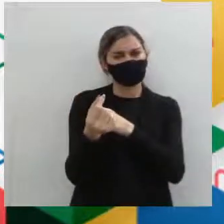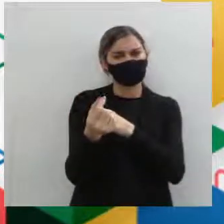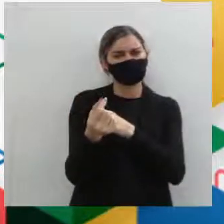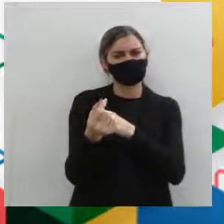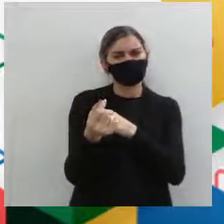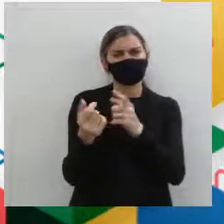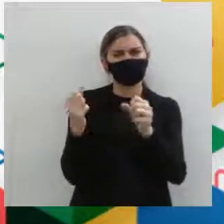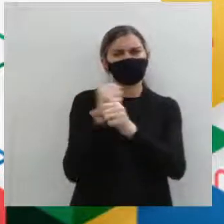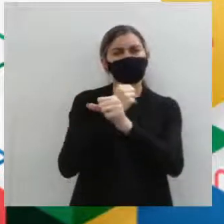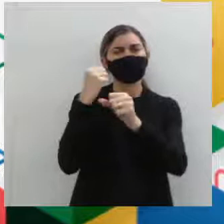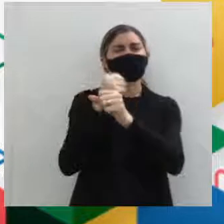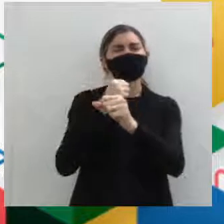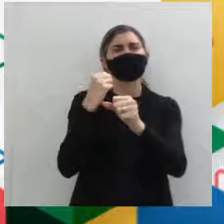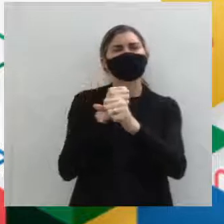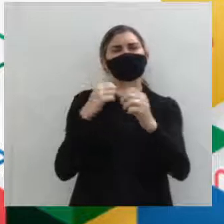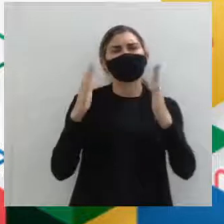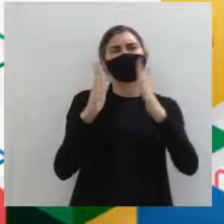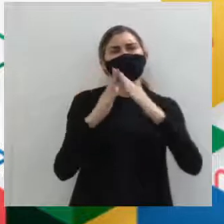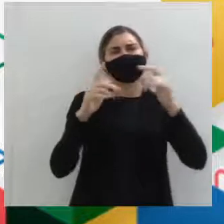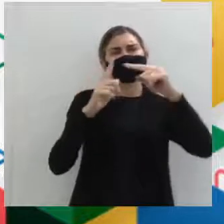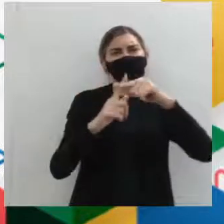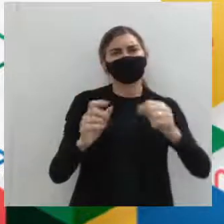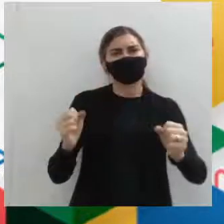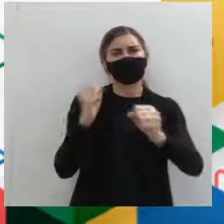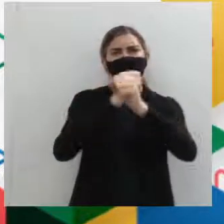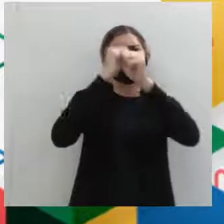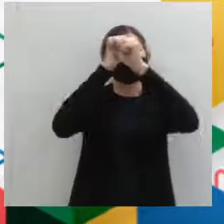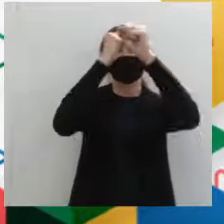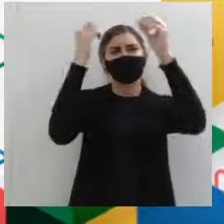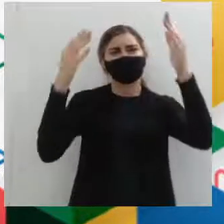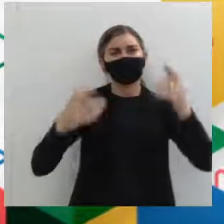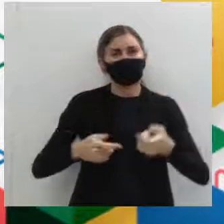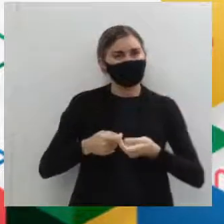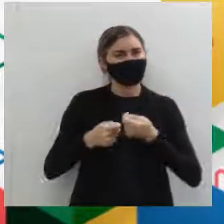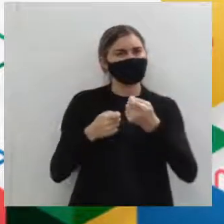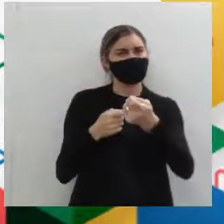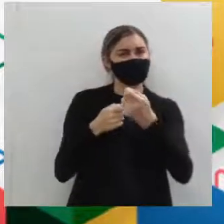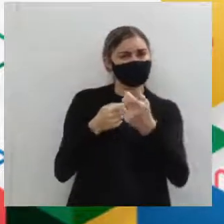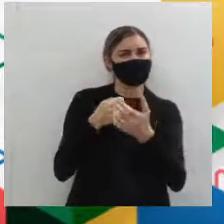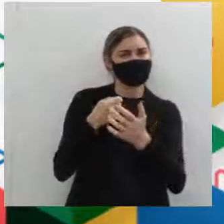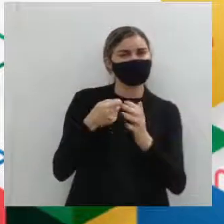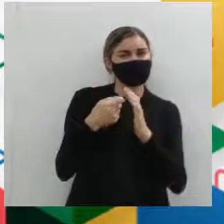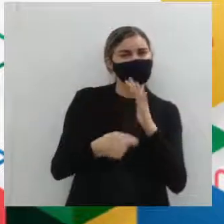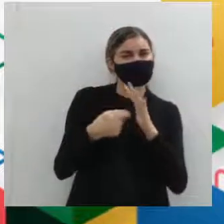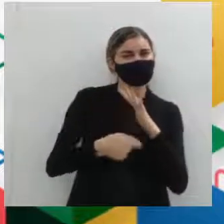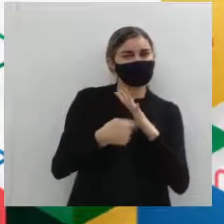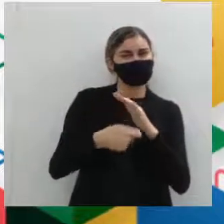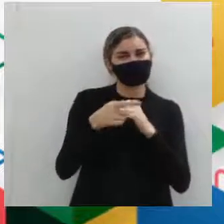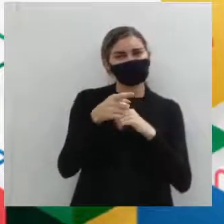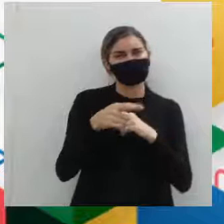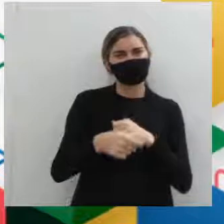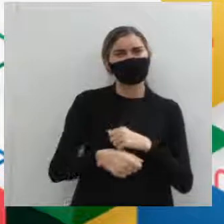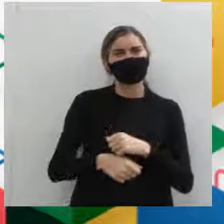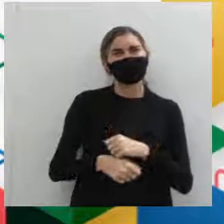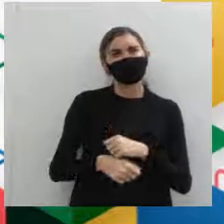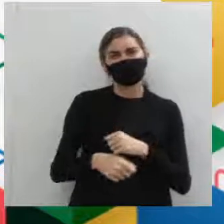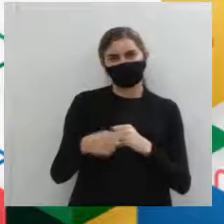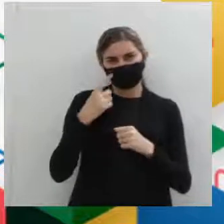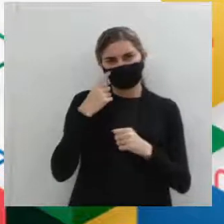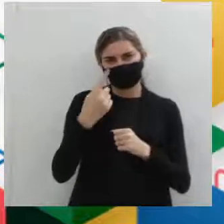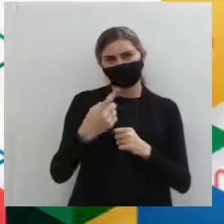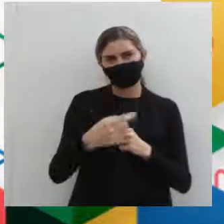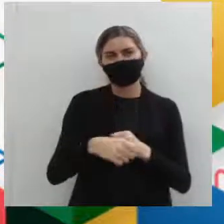emprega na construção de uma basílica? Olha que cutucada! Olha que cutucada! Tá